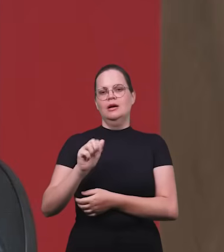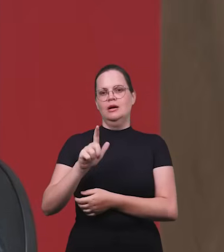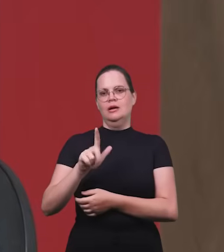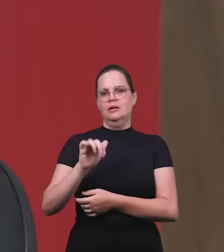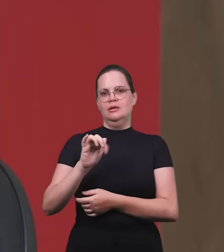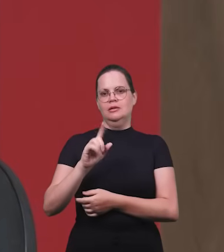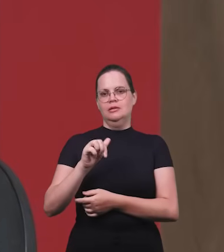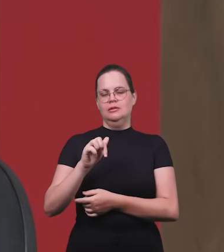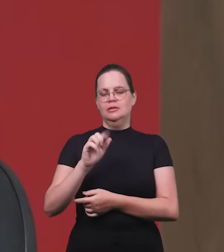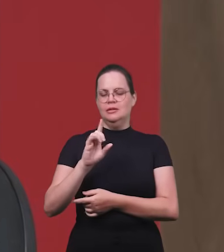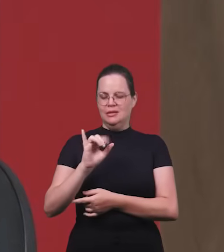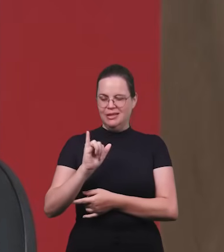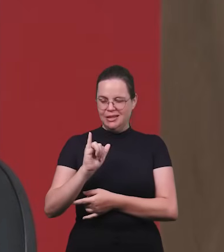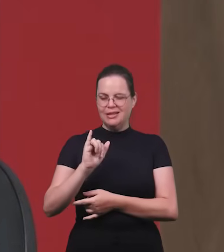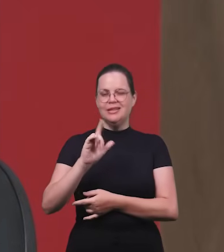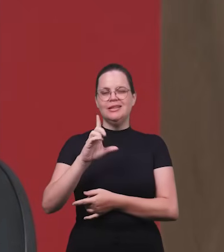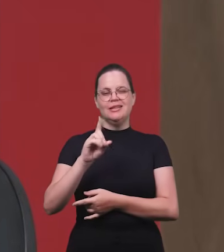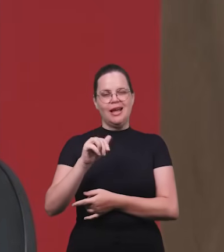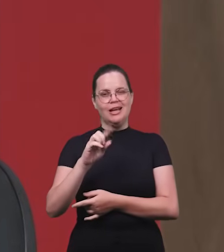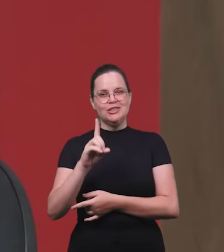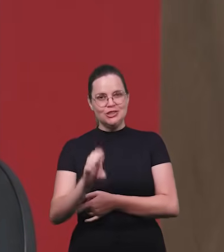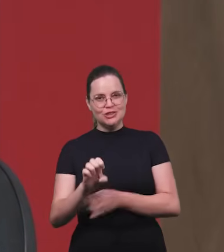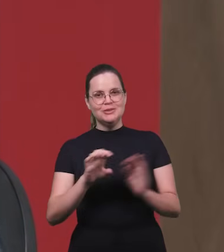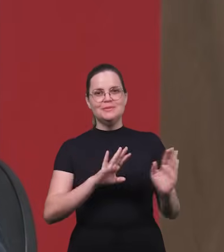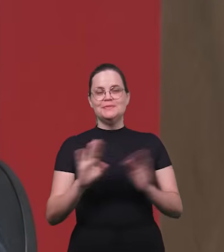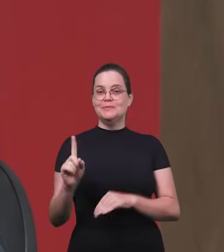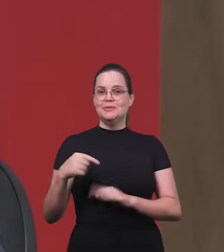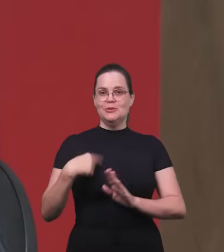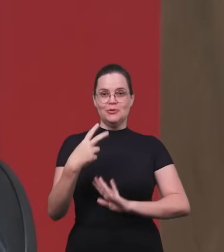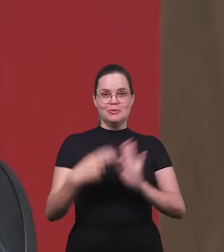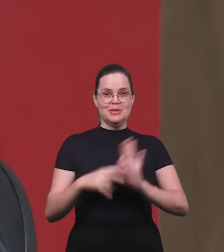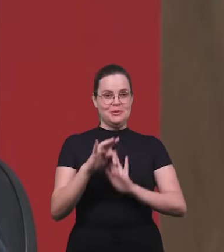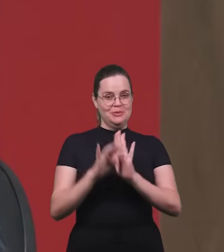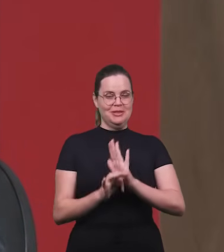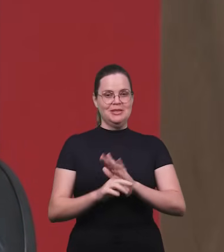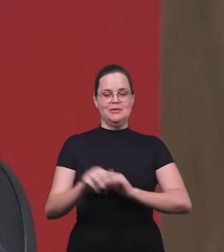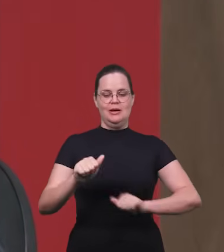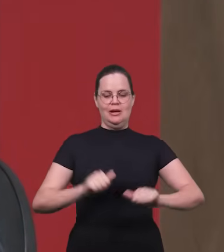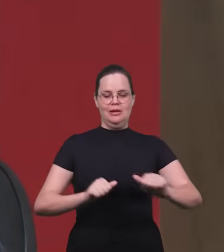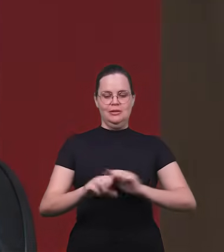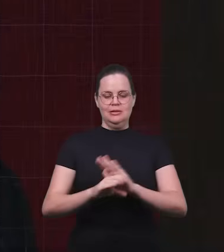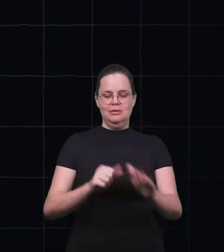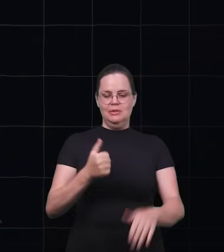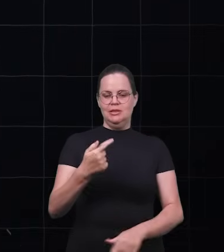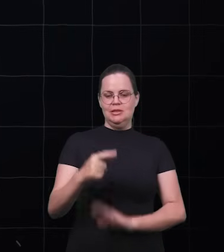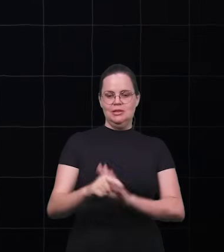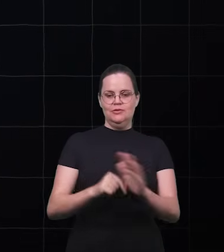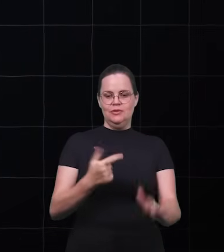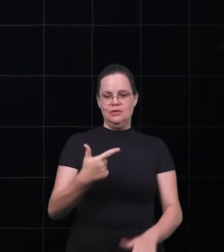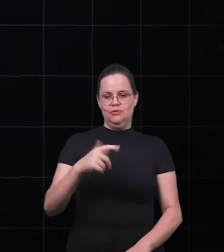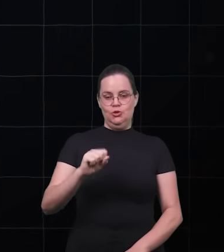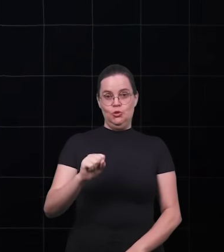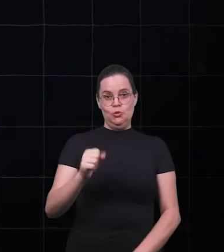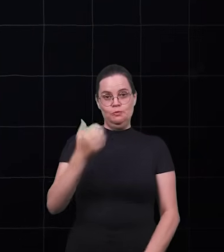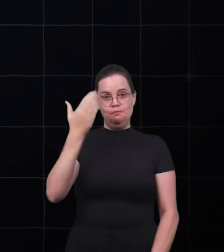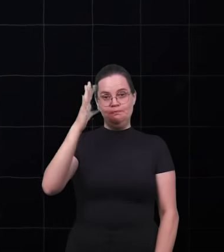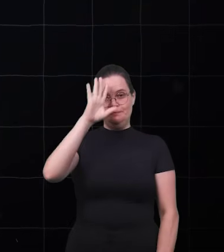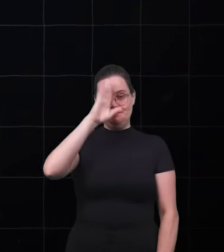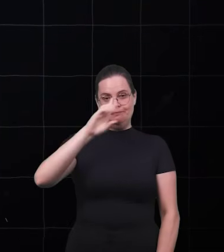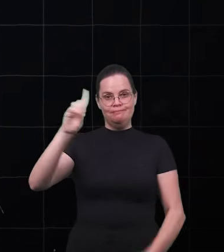aqui para leitura que está Atos 17, capítulo 28, porque